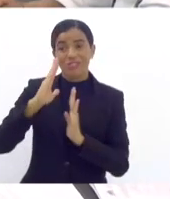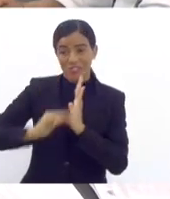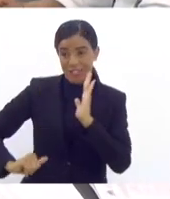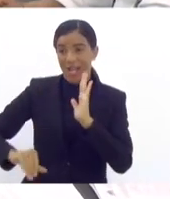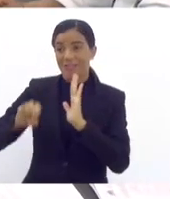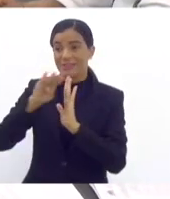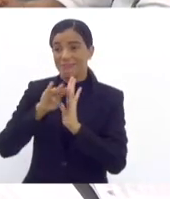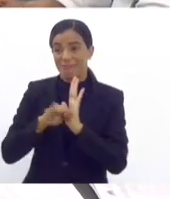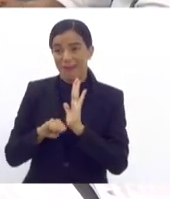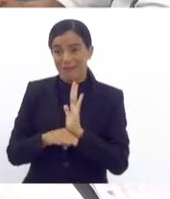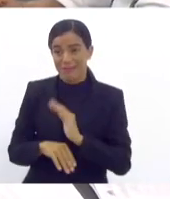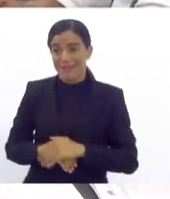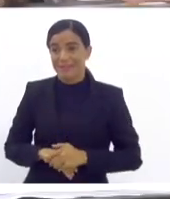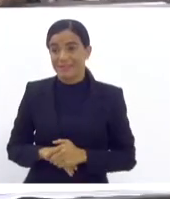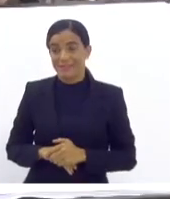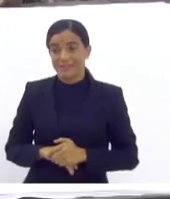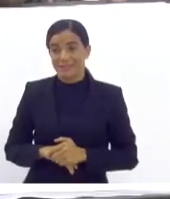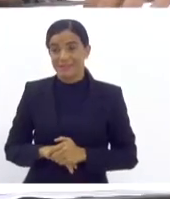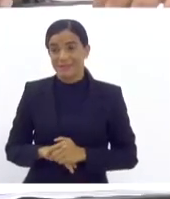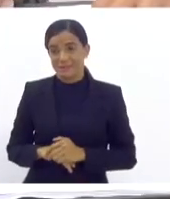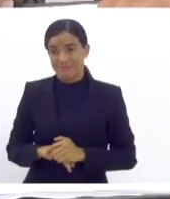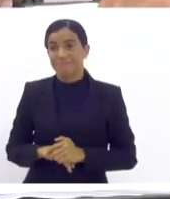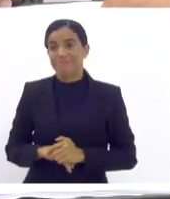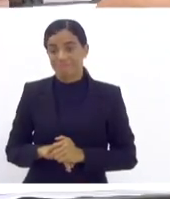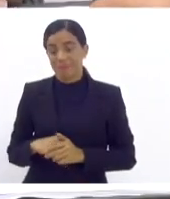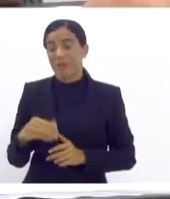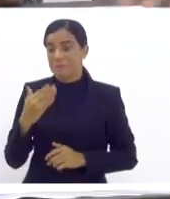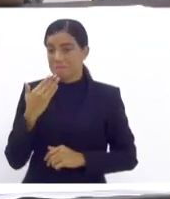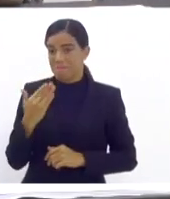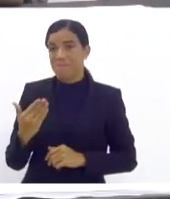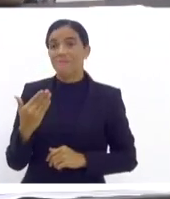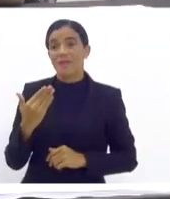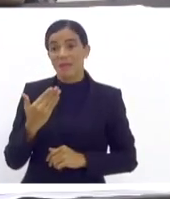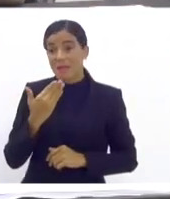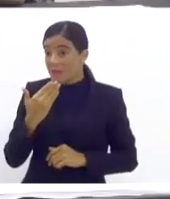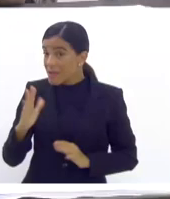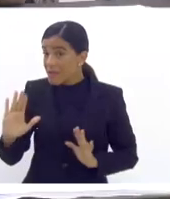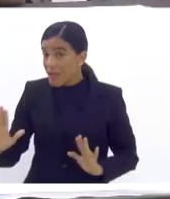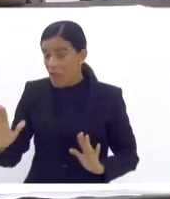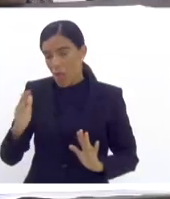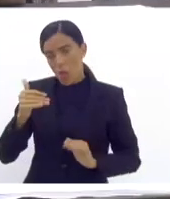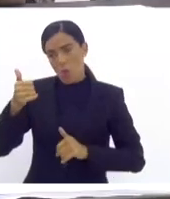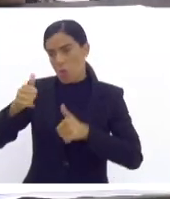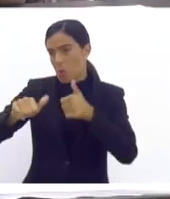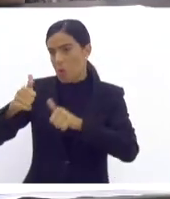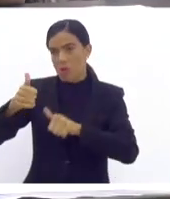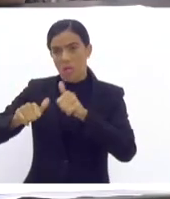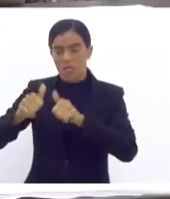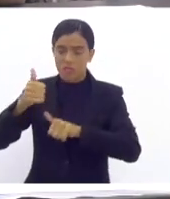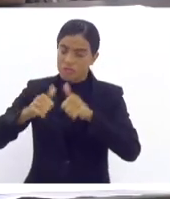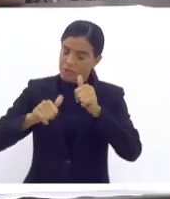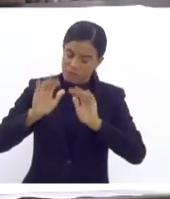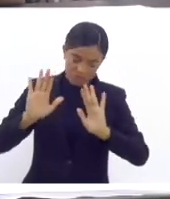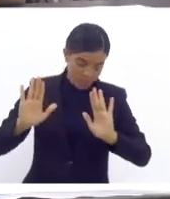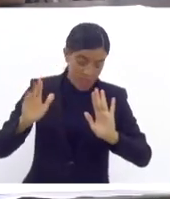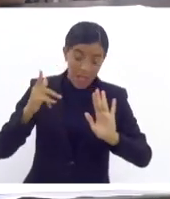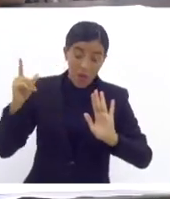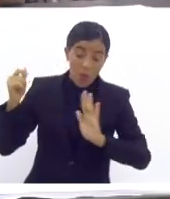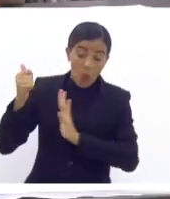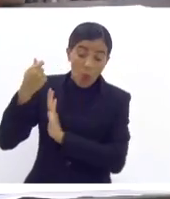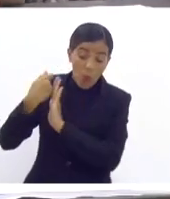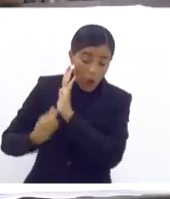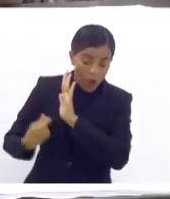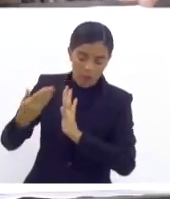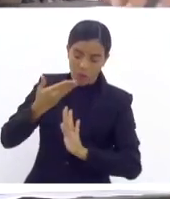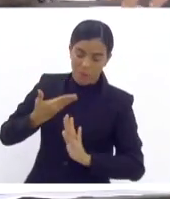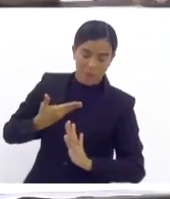pauta, pedido do... Não, por uma sessão. Apenas. Por uma sessão com pedido de vistas para o gabinete deputado Carlos. Eu analisei o mérito, doutor Serginho. Foi realmente o pedido dele. Se